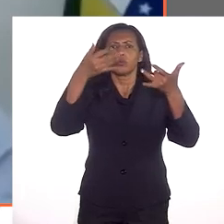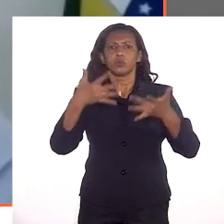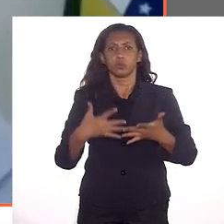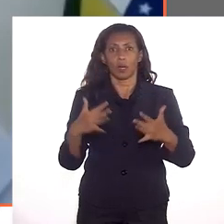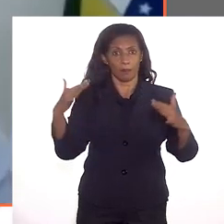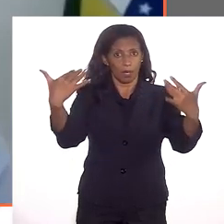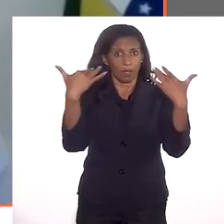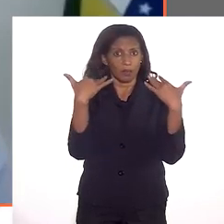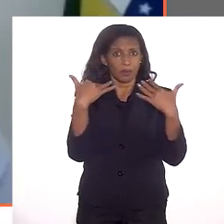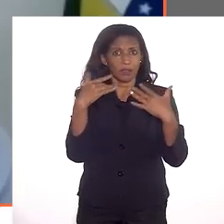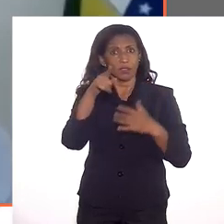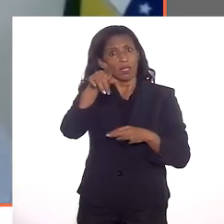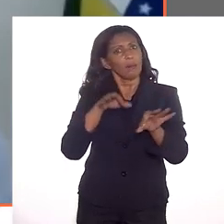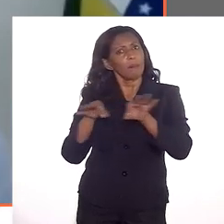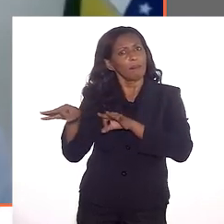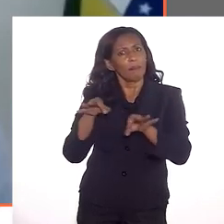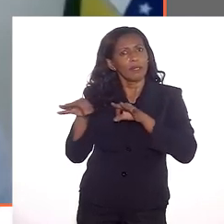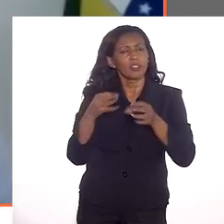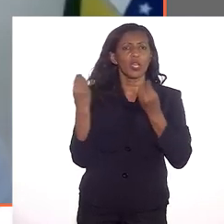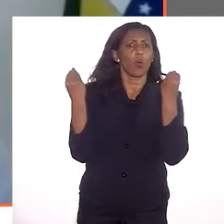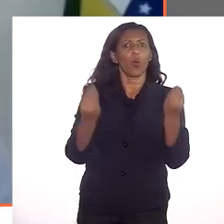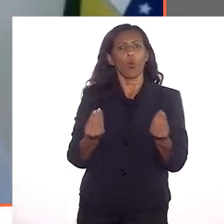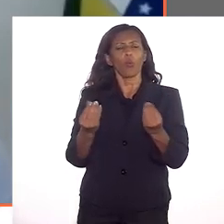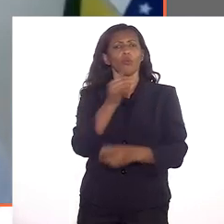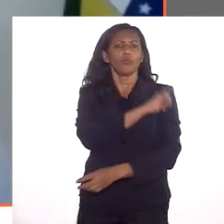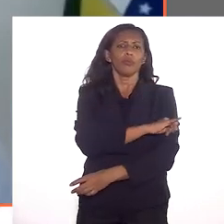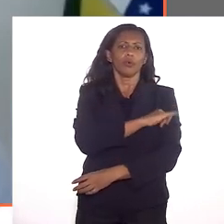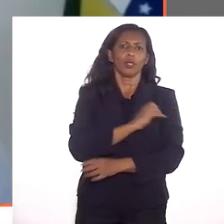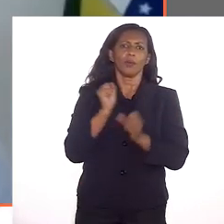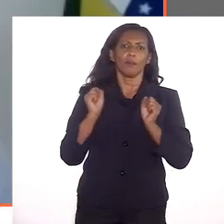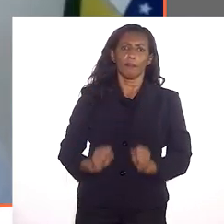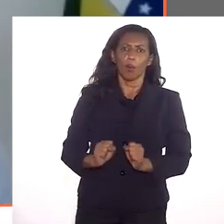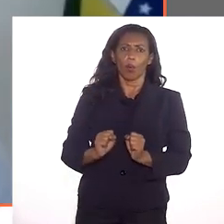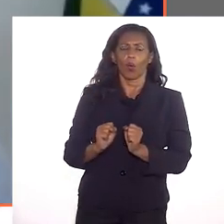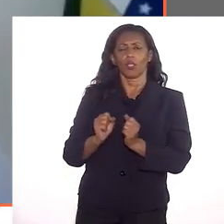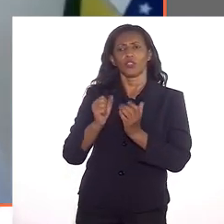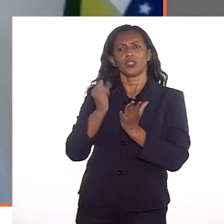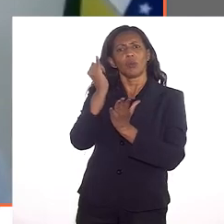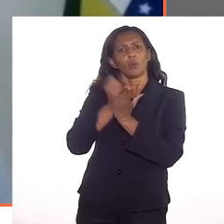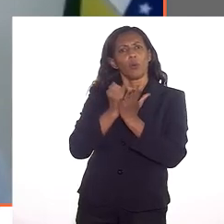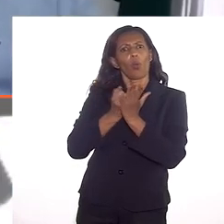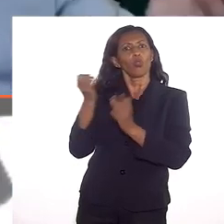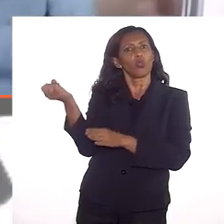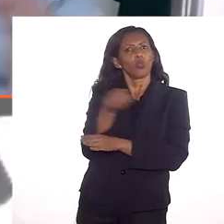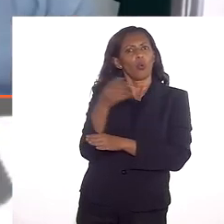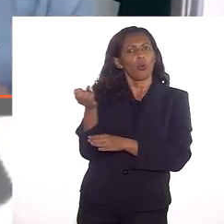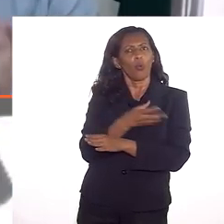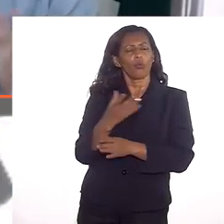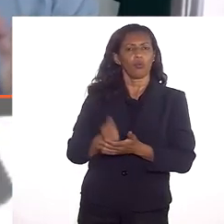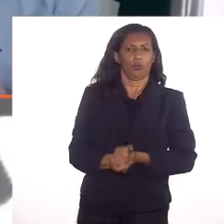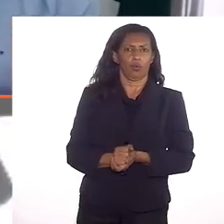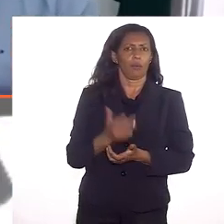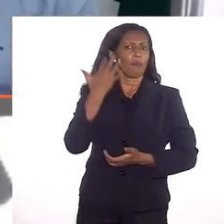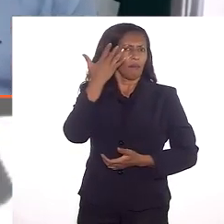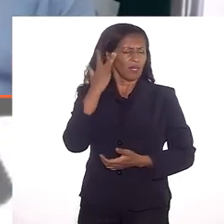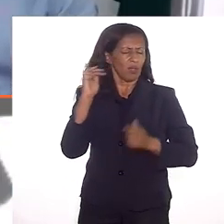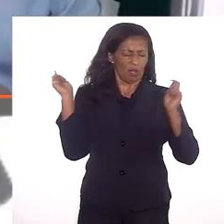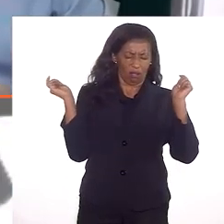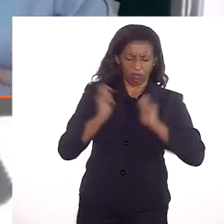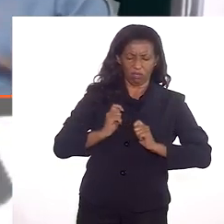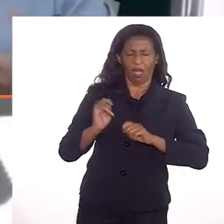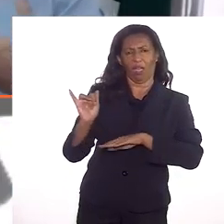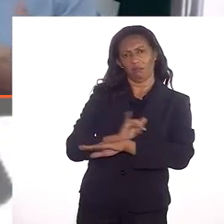em miúdos para quem nos assiste aqui. Nós temos que planejar como o Rio pode ter receitas novas, mas eu acho que a gente tem potencial